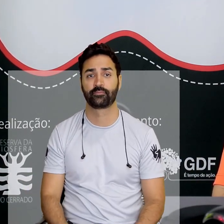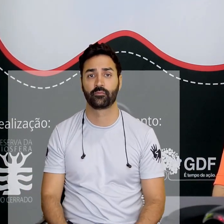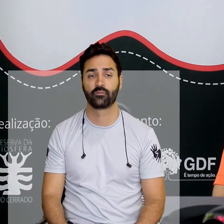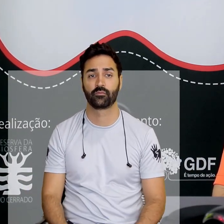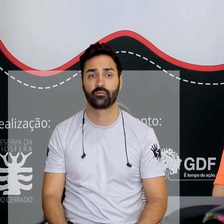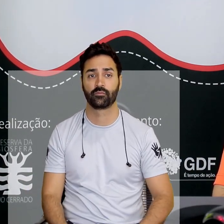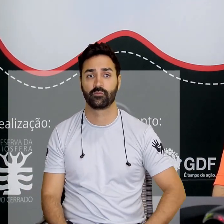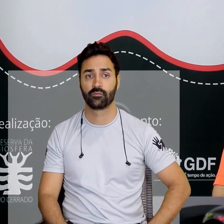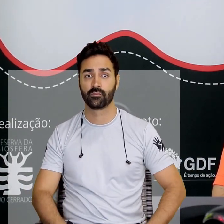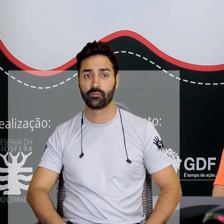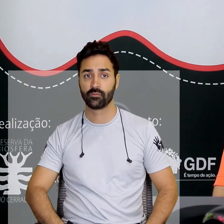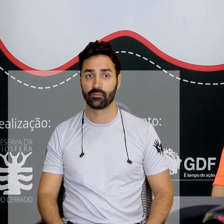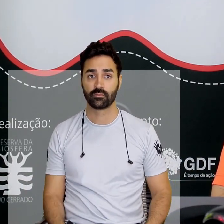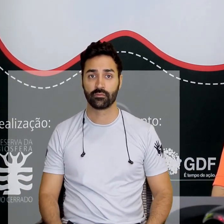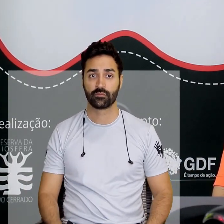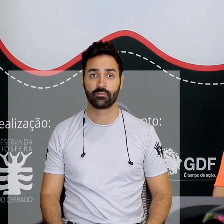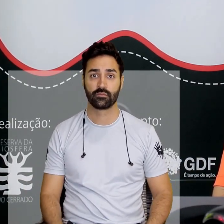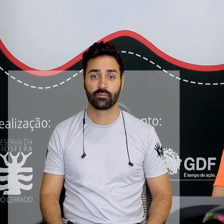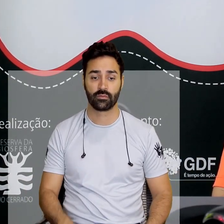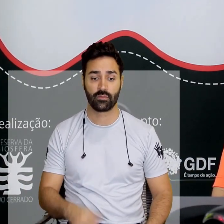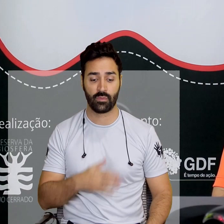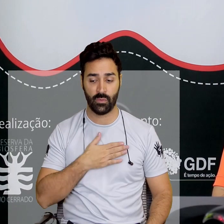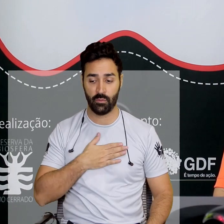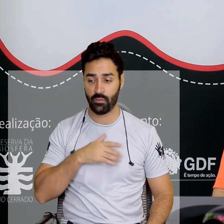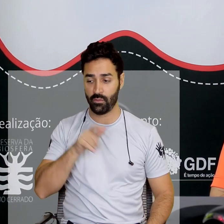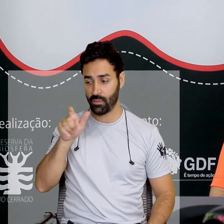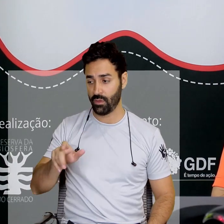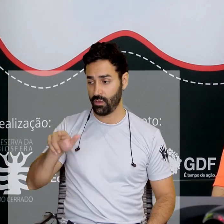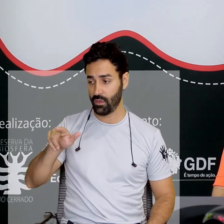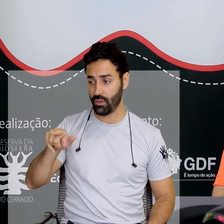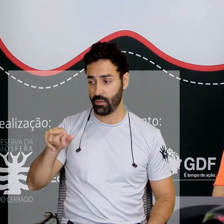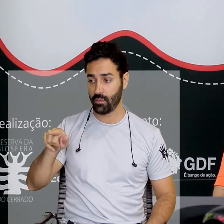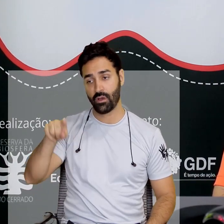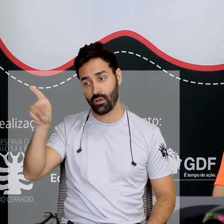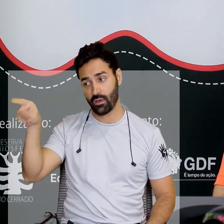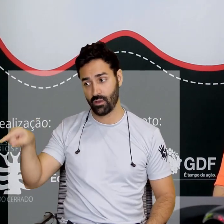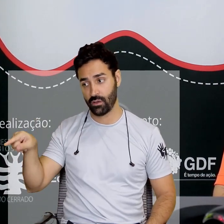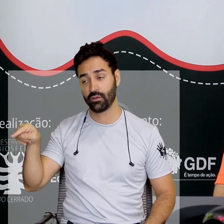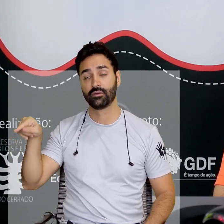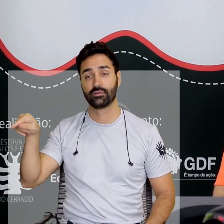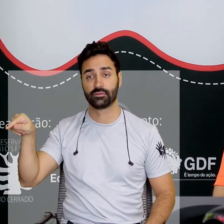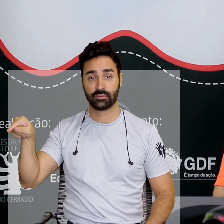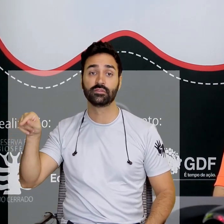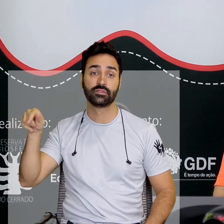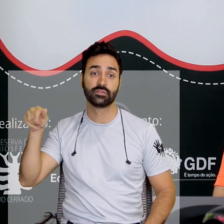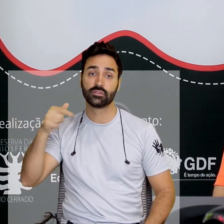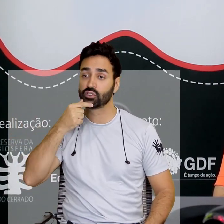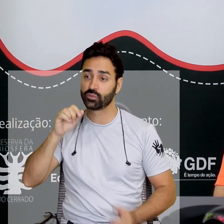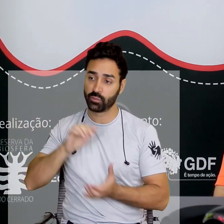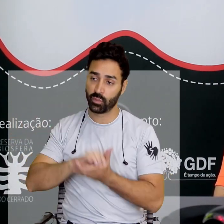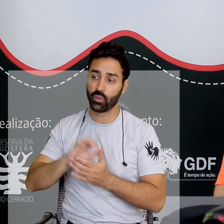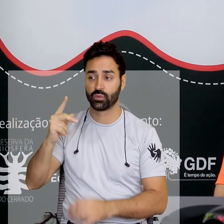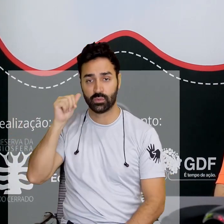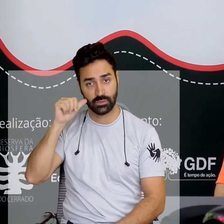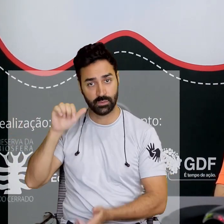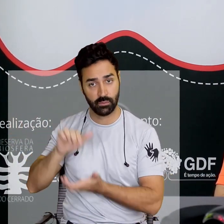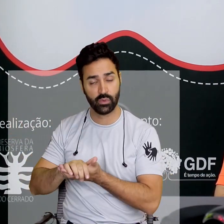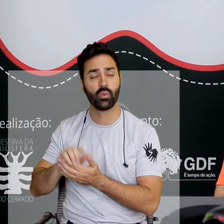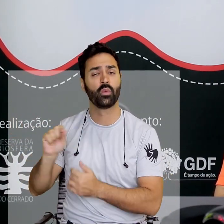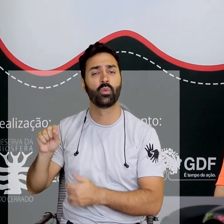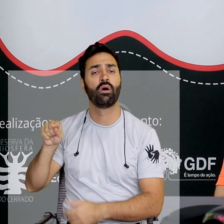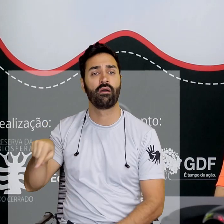O esposo da minha irmã ou a esposa do meu irmão é meu cunhado ou minha